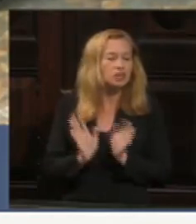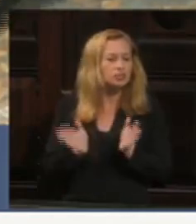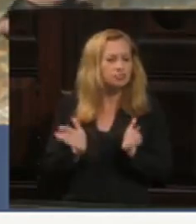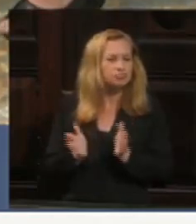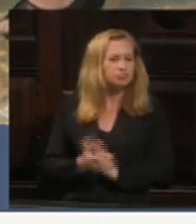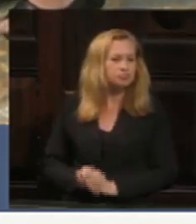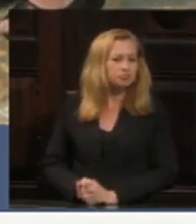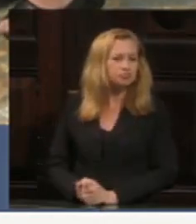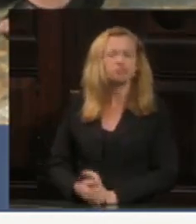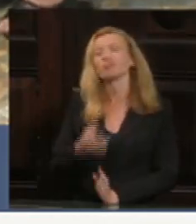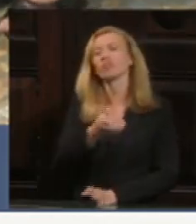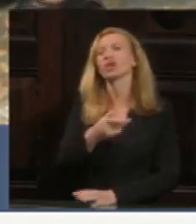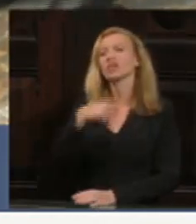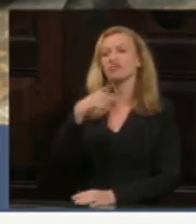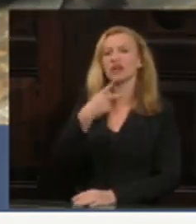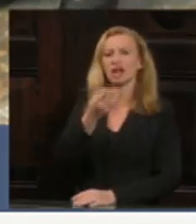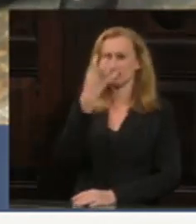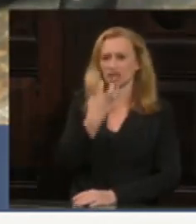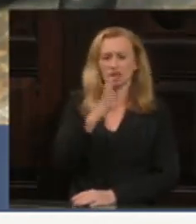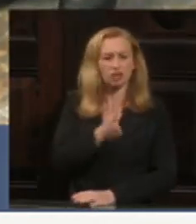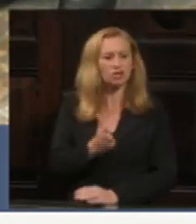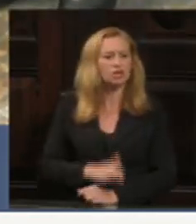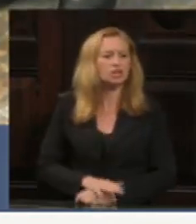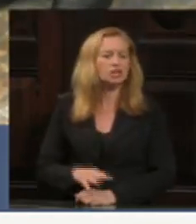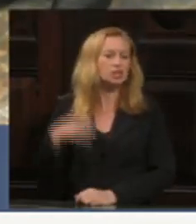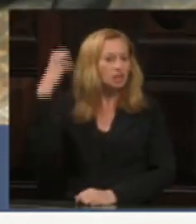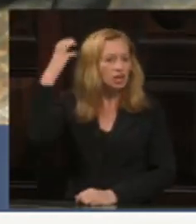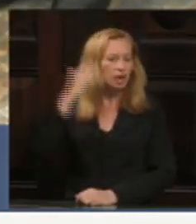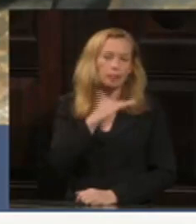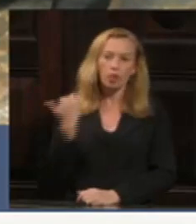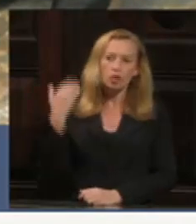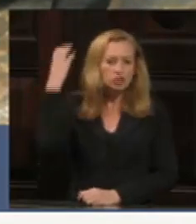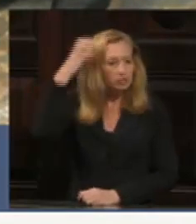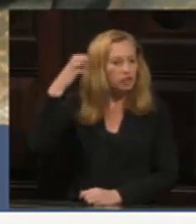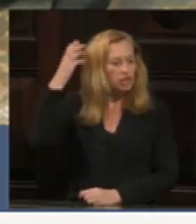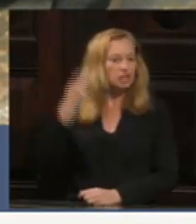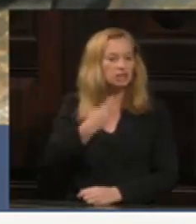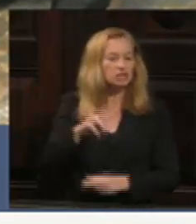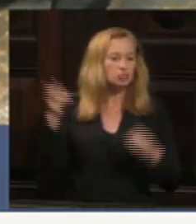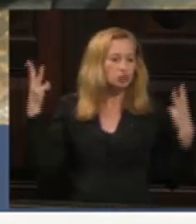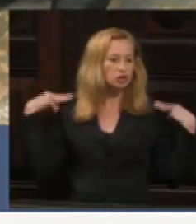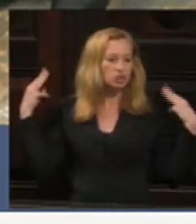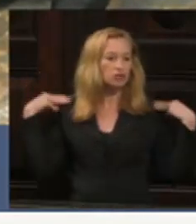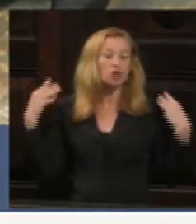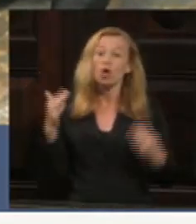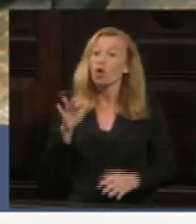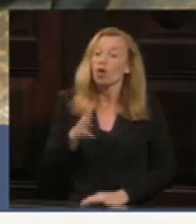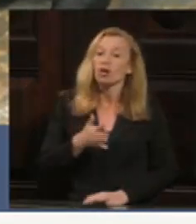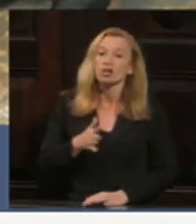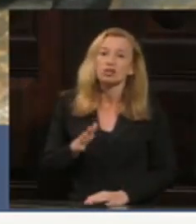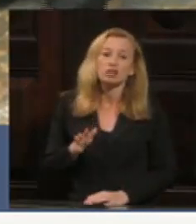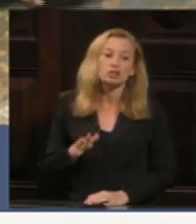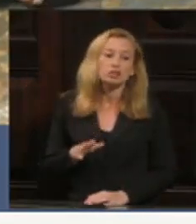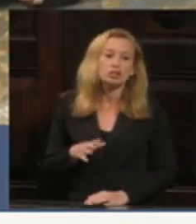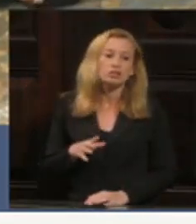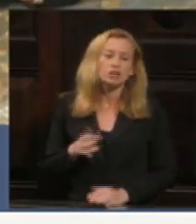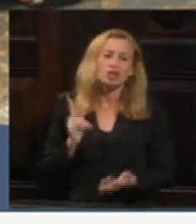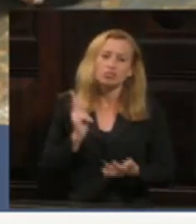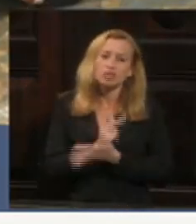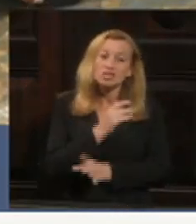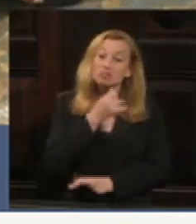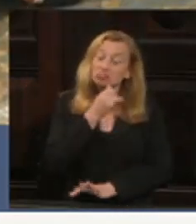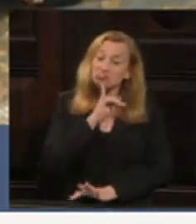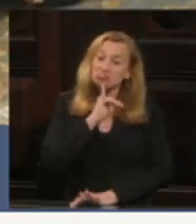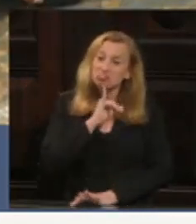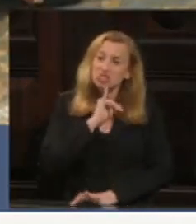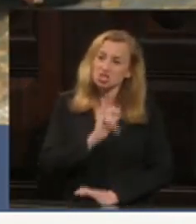queria te dizer uma coisa com sinceridade. A morte da Marielle, do Anderson, foi uma das maiores barbaridades que nós já presenciamos. E acho que nós